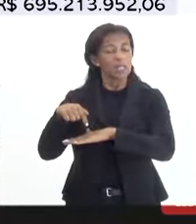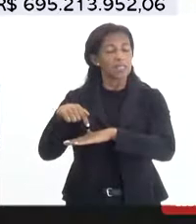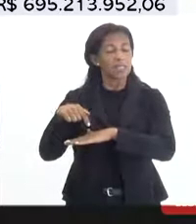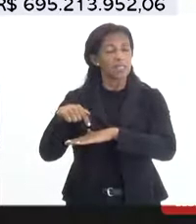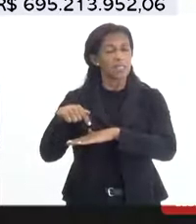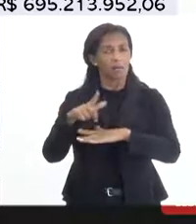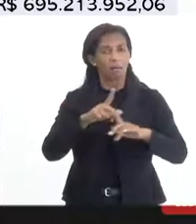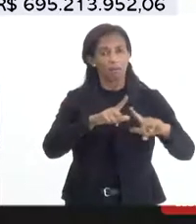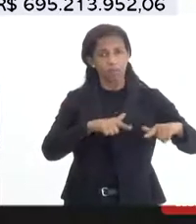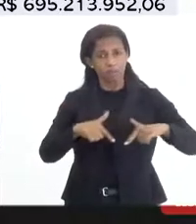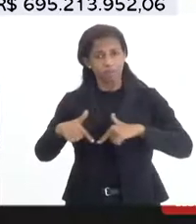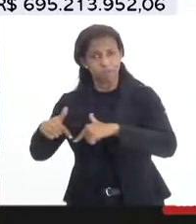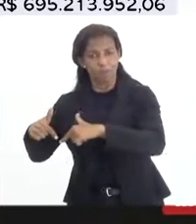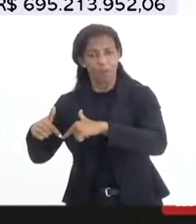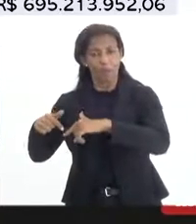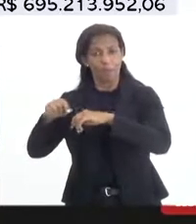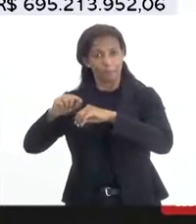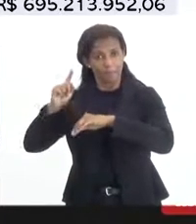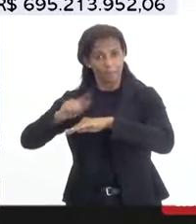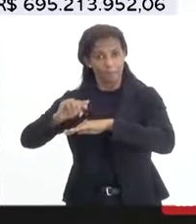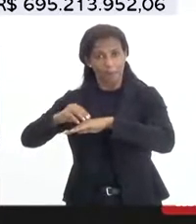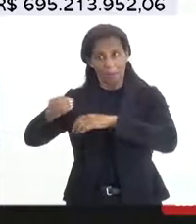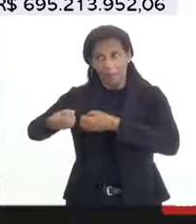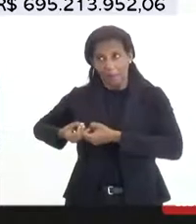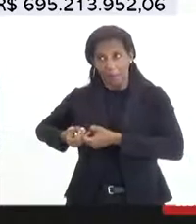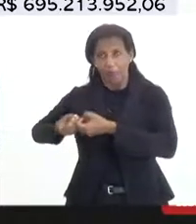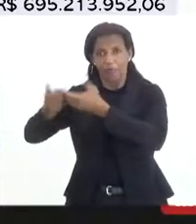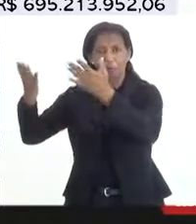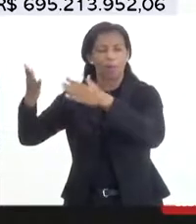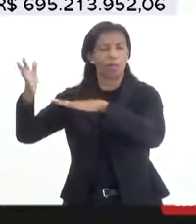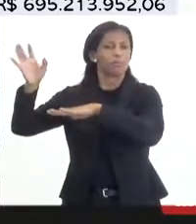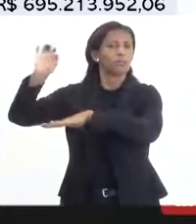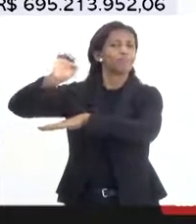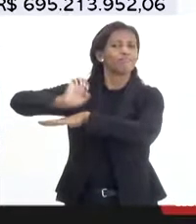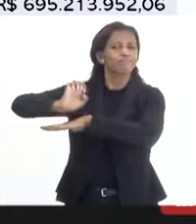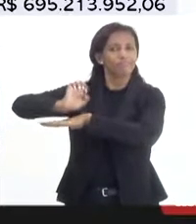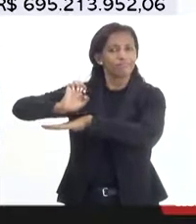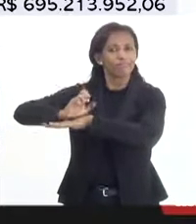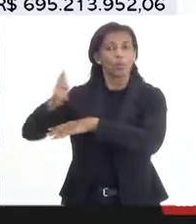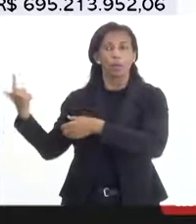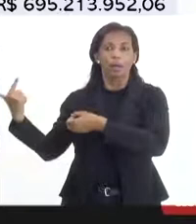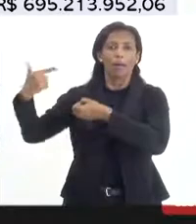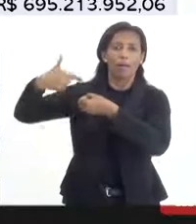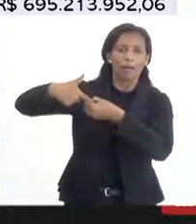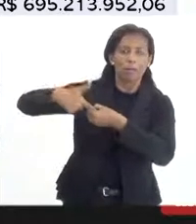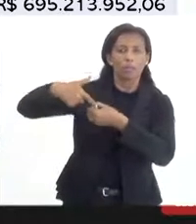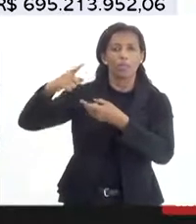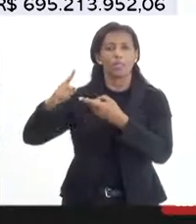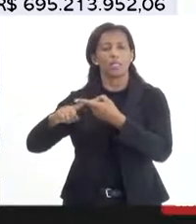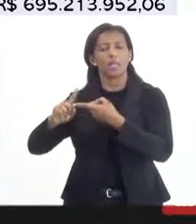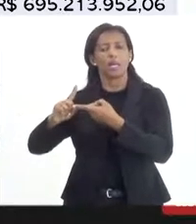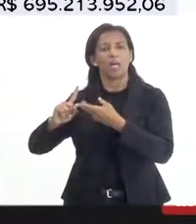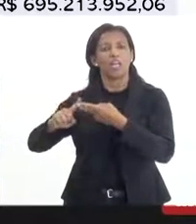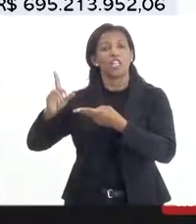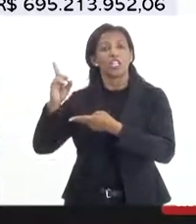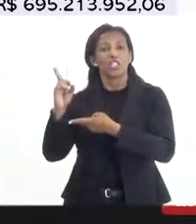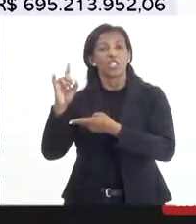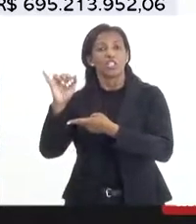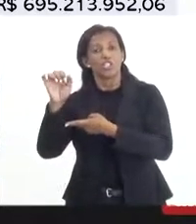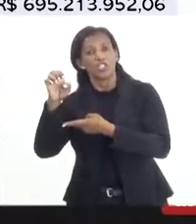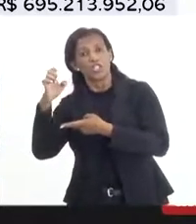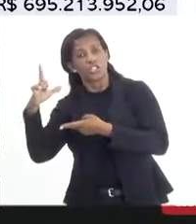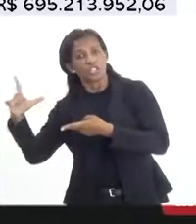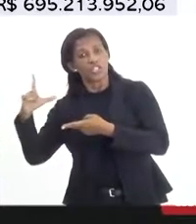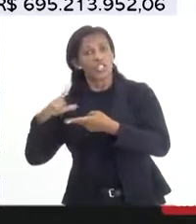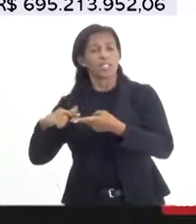essa operação que ocorre pelas distribuidoras para fora do Estado, no caso da gasolina, na casa do diesel, acaba ficando